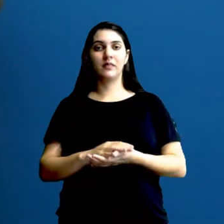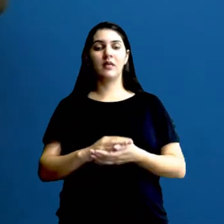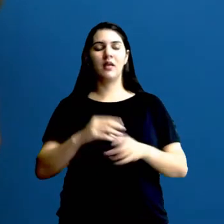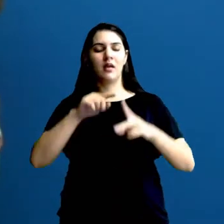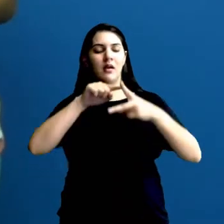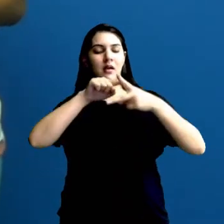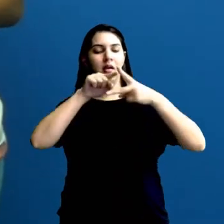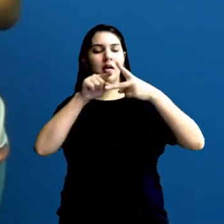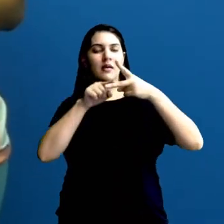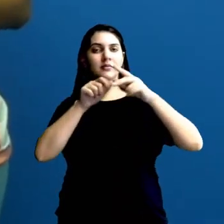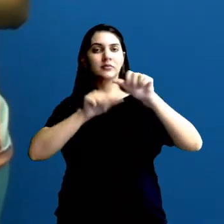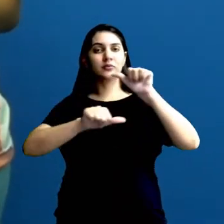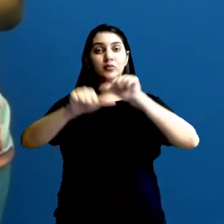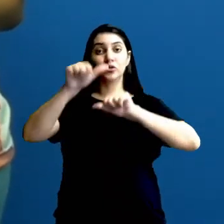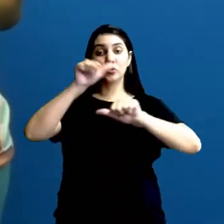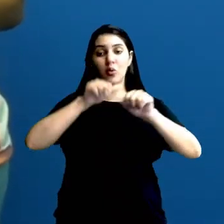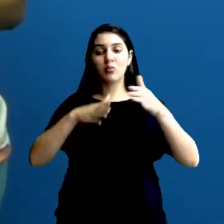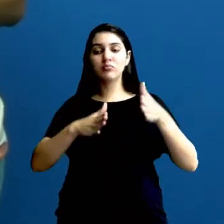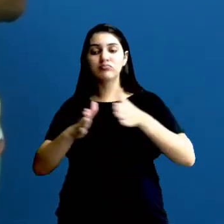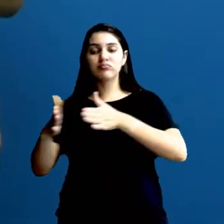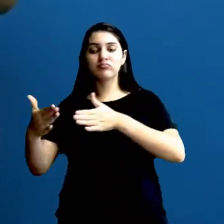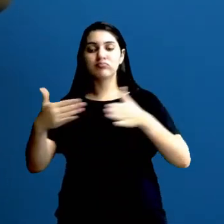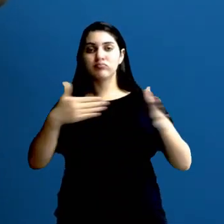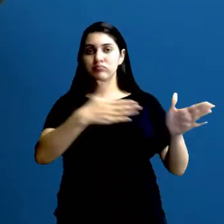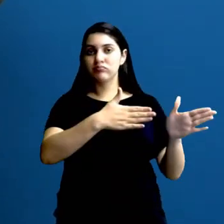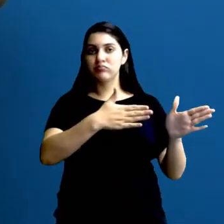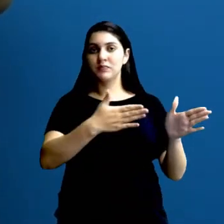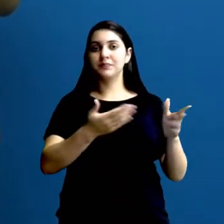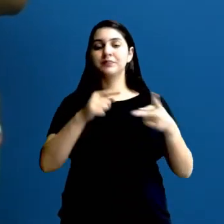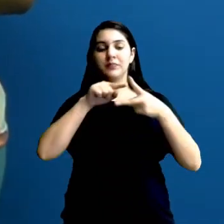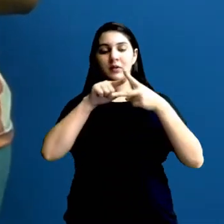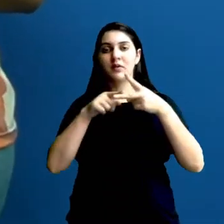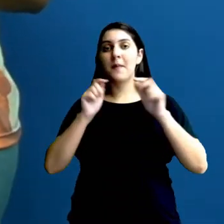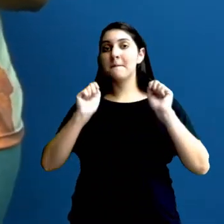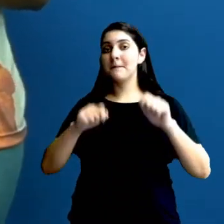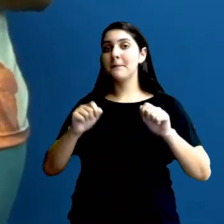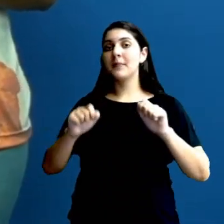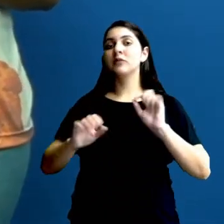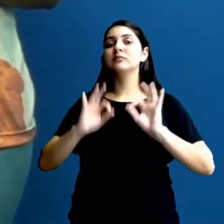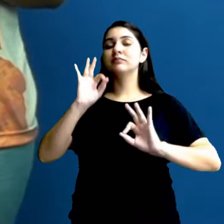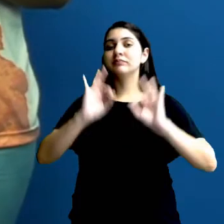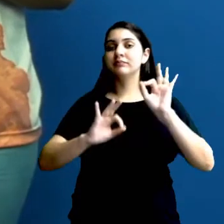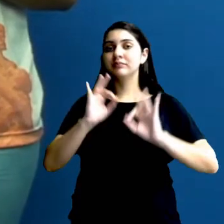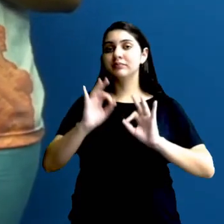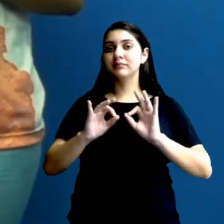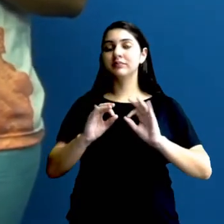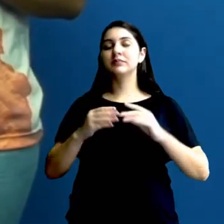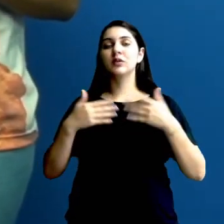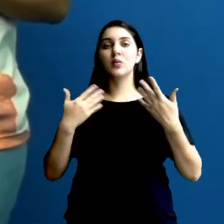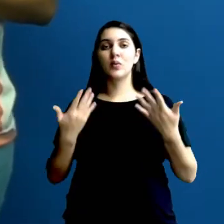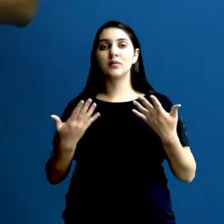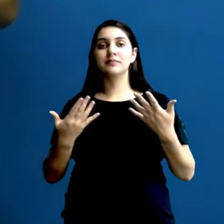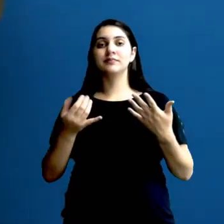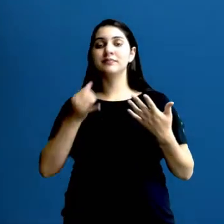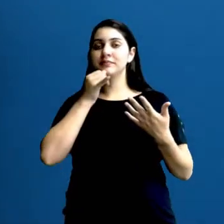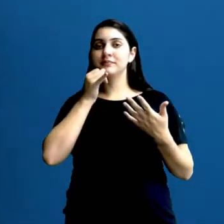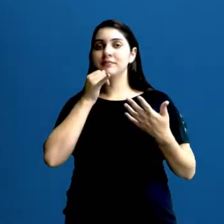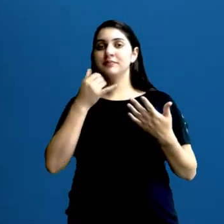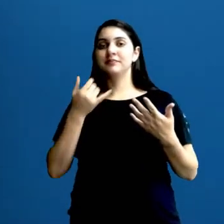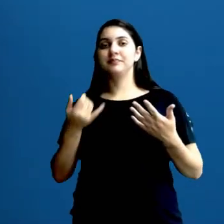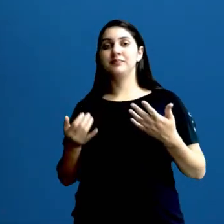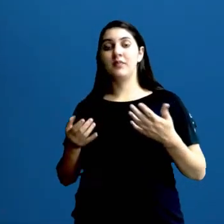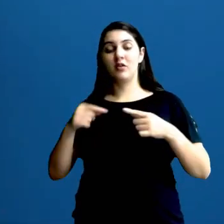Ângulos como mudança de direções. Os ângulos ele também pode se formar na medida ó, que